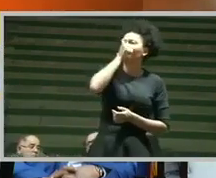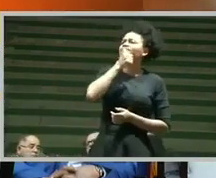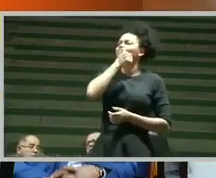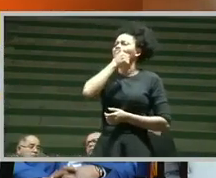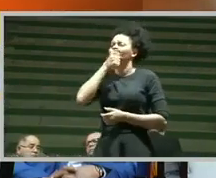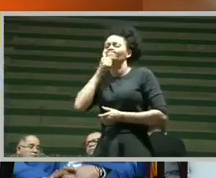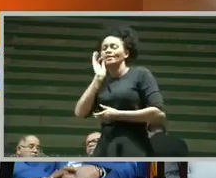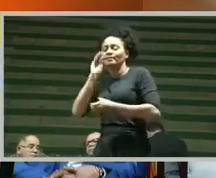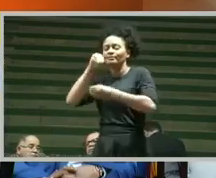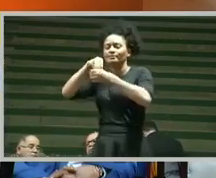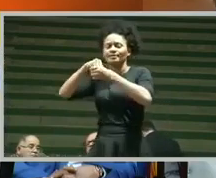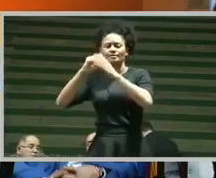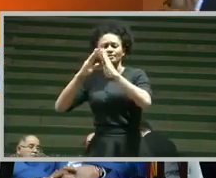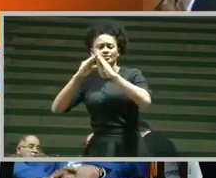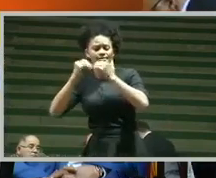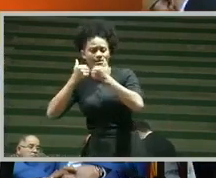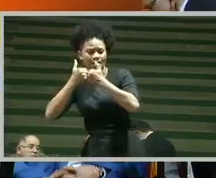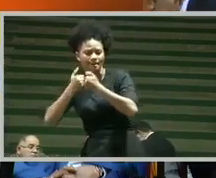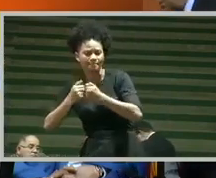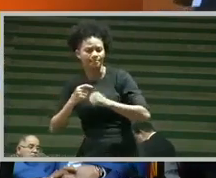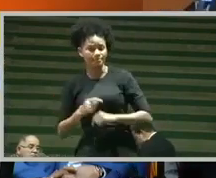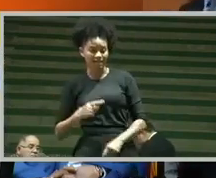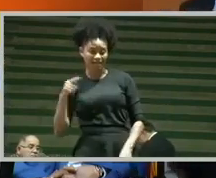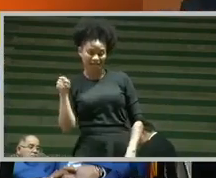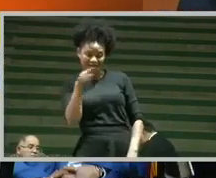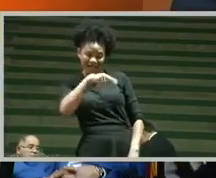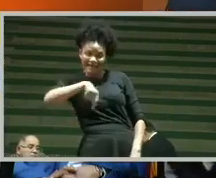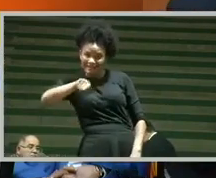templo, esses judeus,